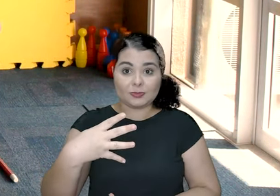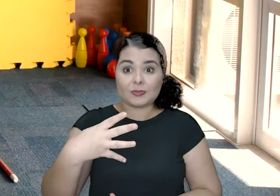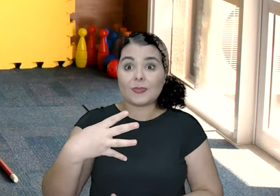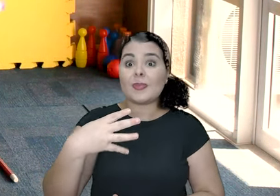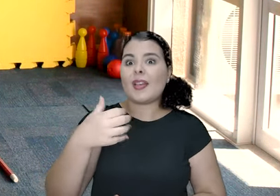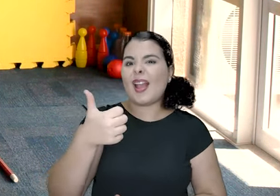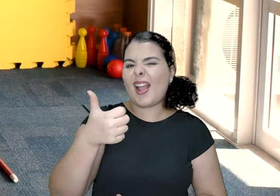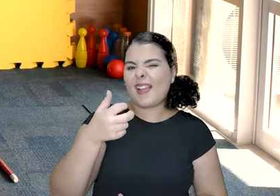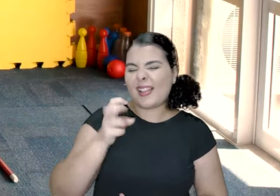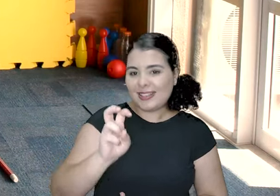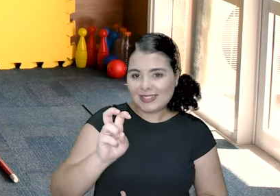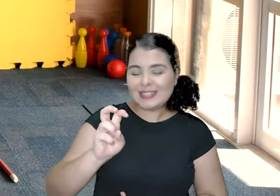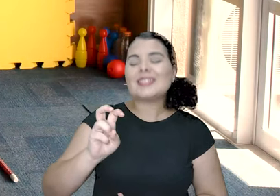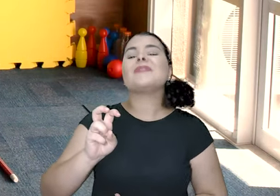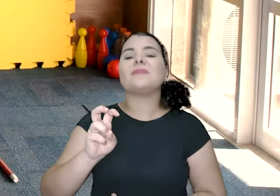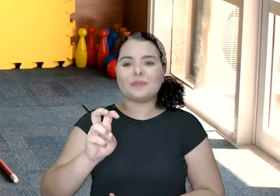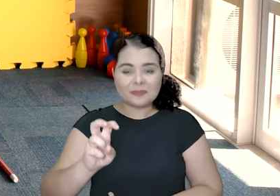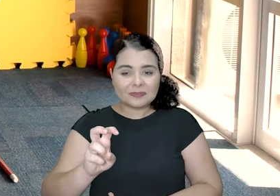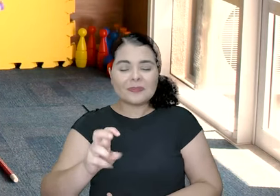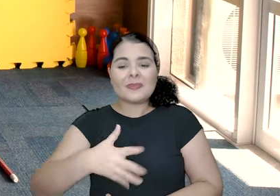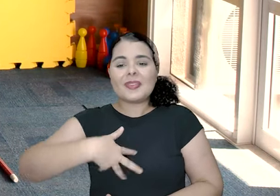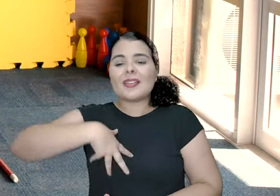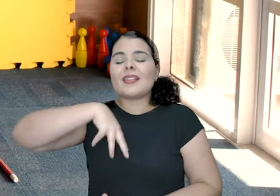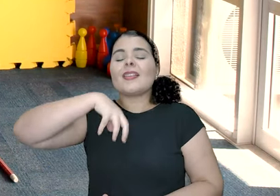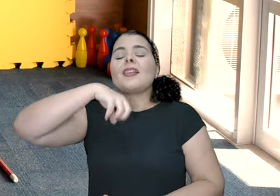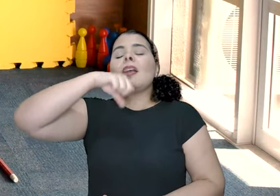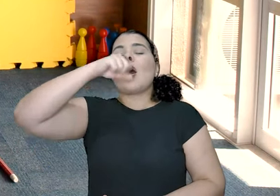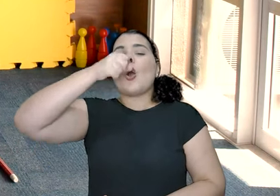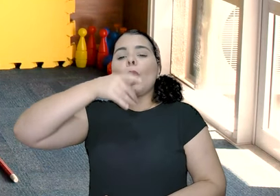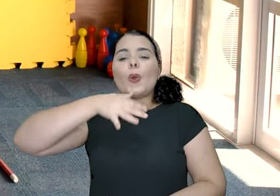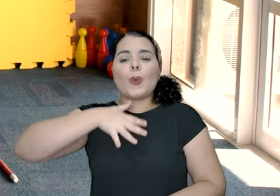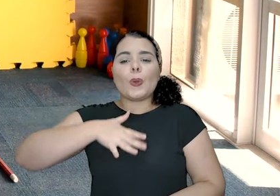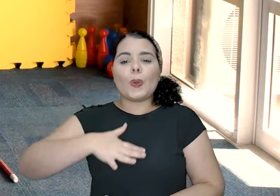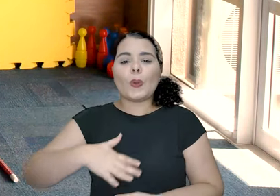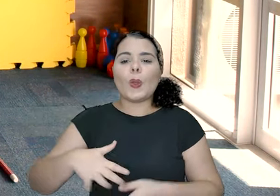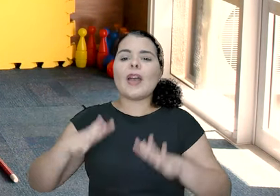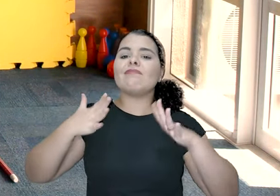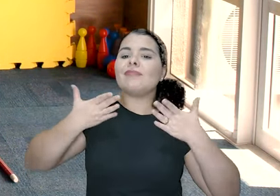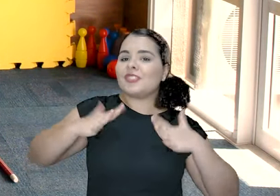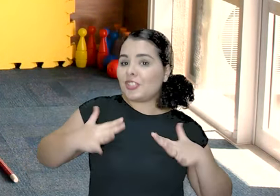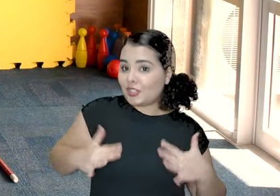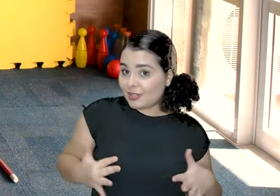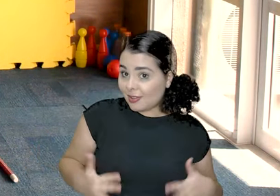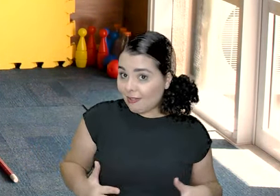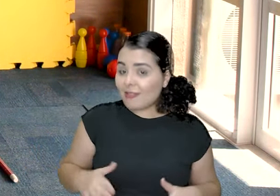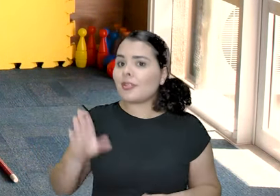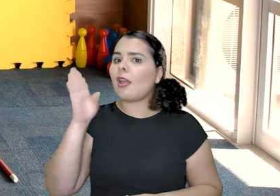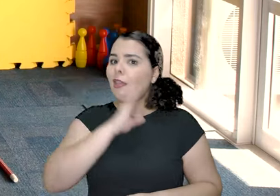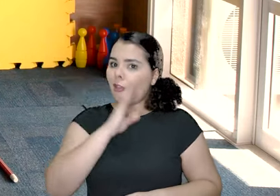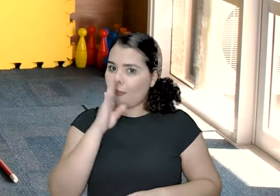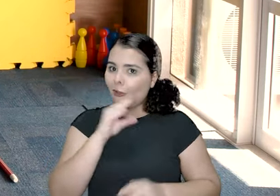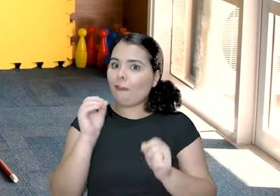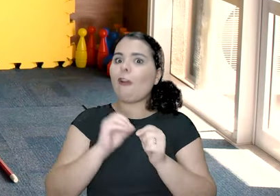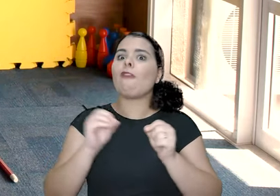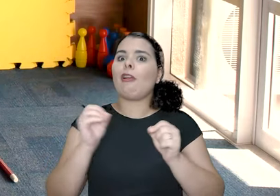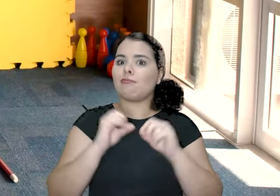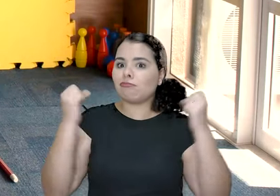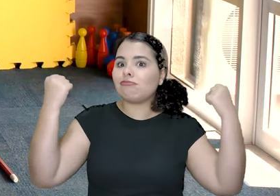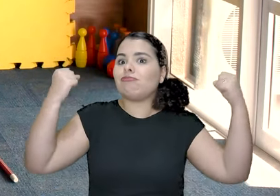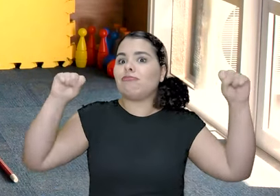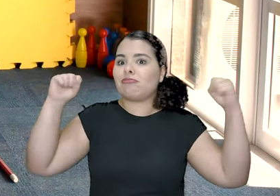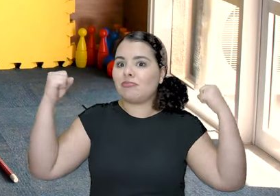14, uhul, 15. Uau, descansa um pouquinho que vem mais um exercício.